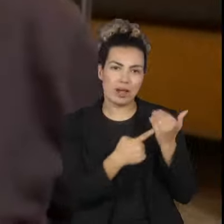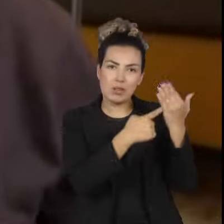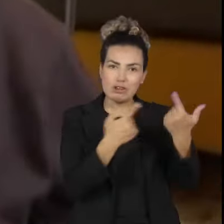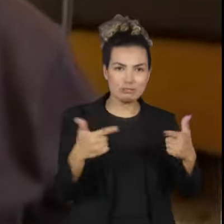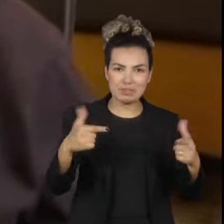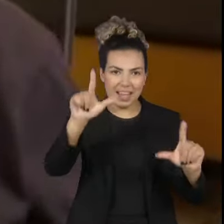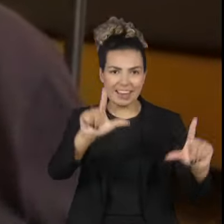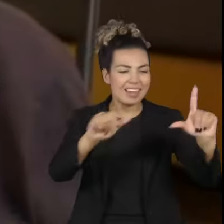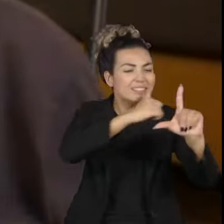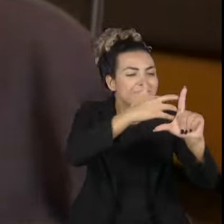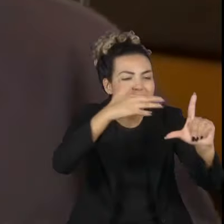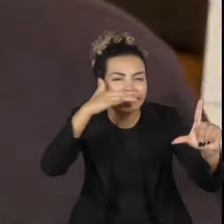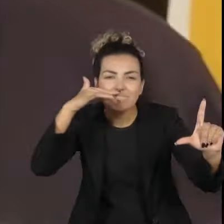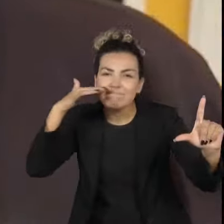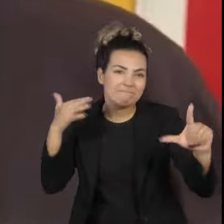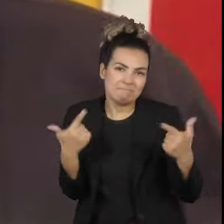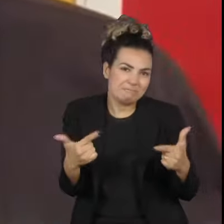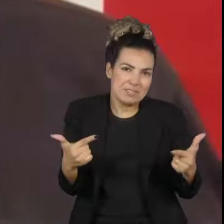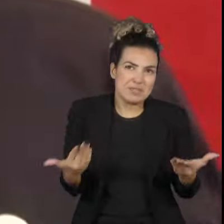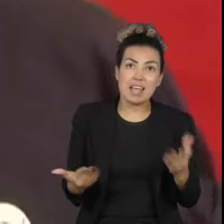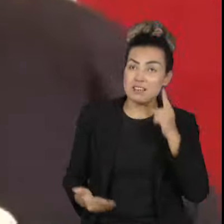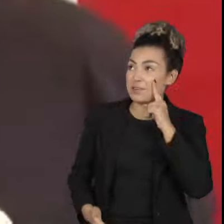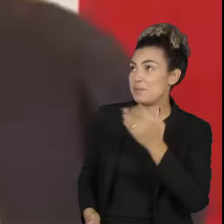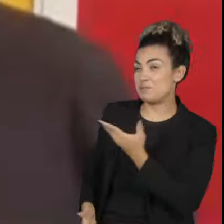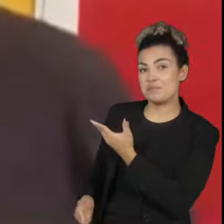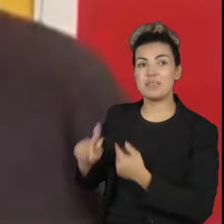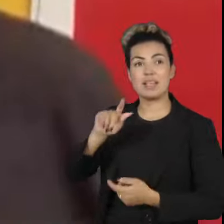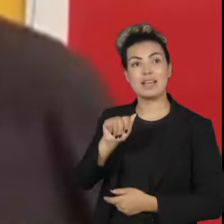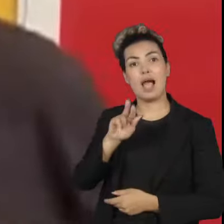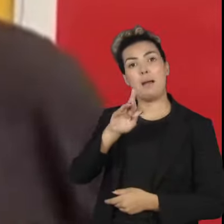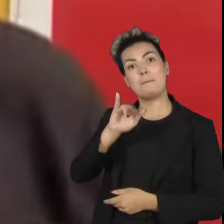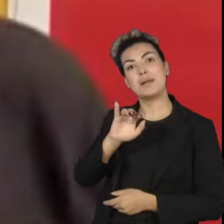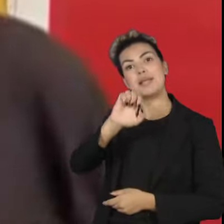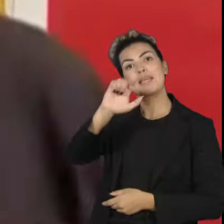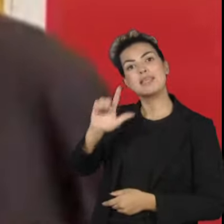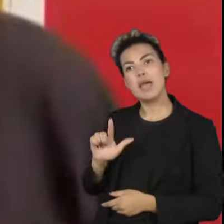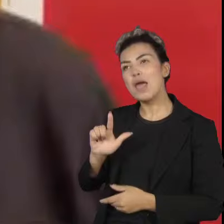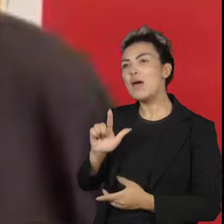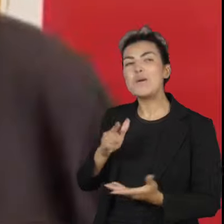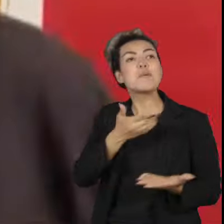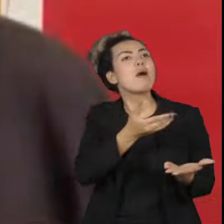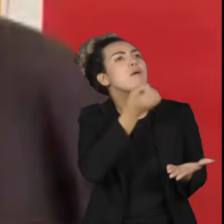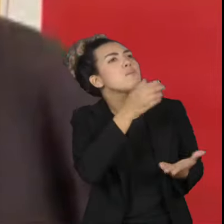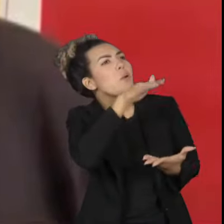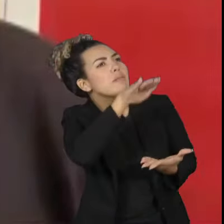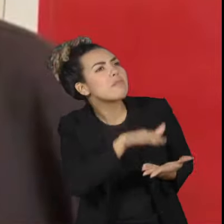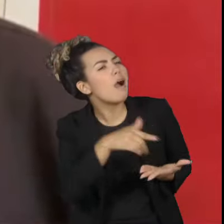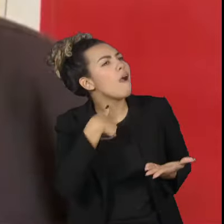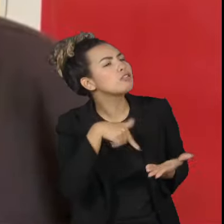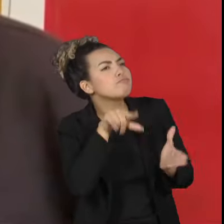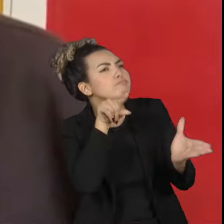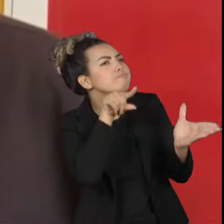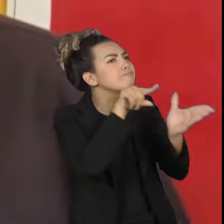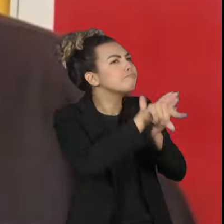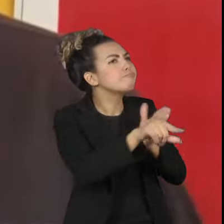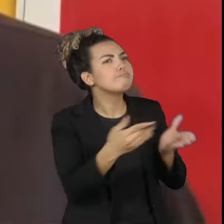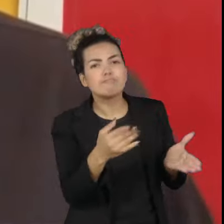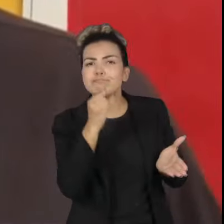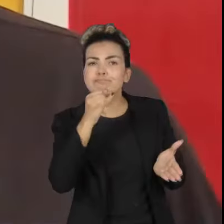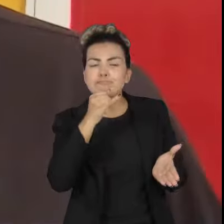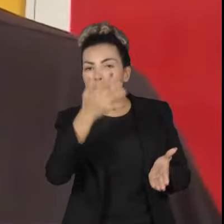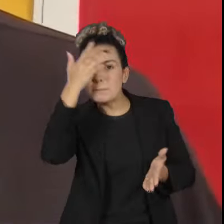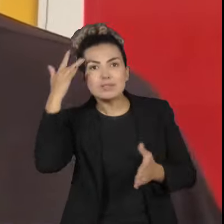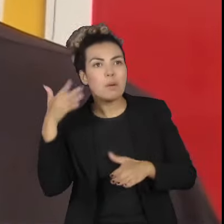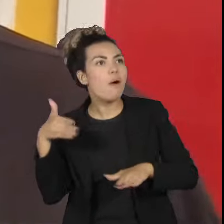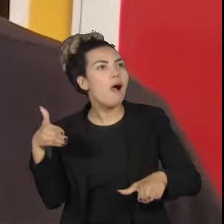Gabriel Cabral, que é assessor de comunicação aqui do CTN, tá esperando a gente. Gabriel, boa tarde. Eu queria saber o que o pessoal que vier até o